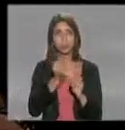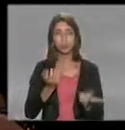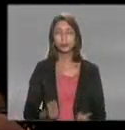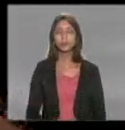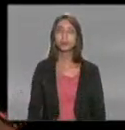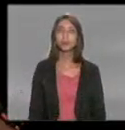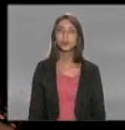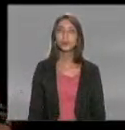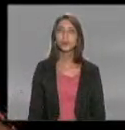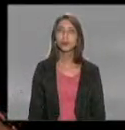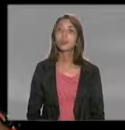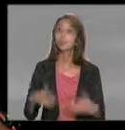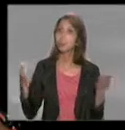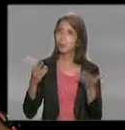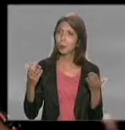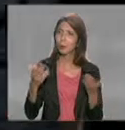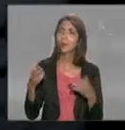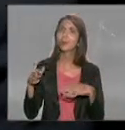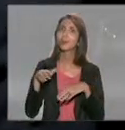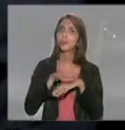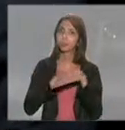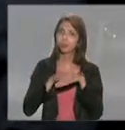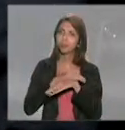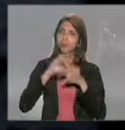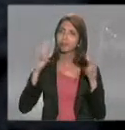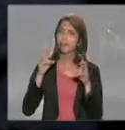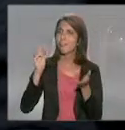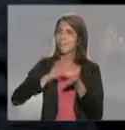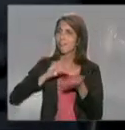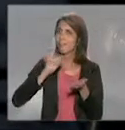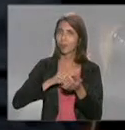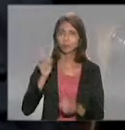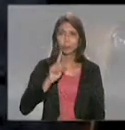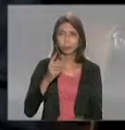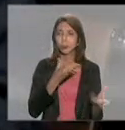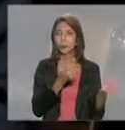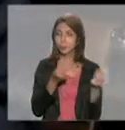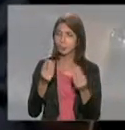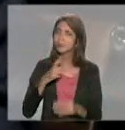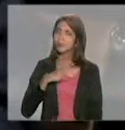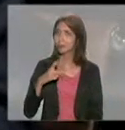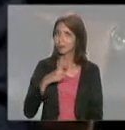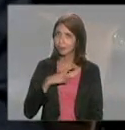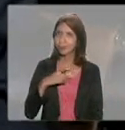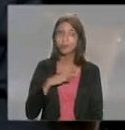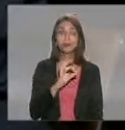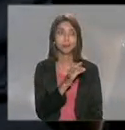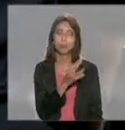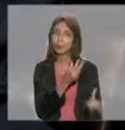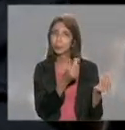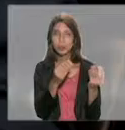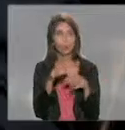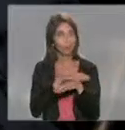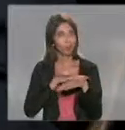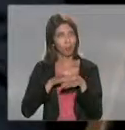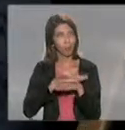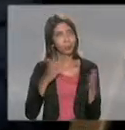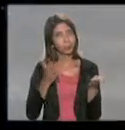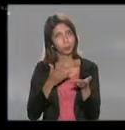no movimento social. E o que não falta é assuntos para essa inquietação, né?